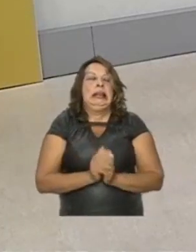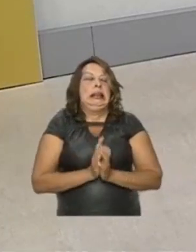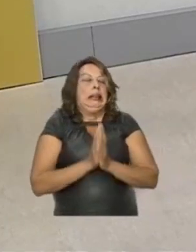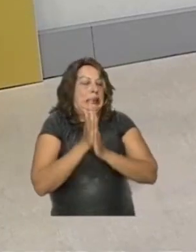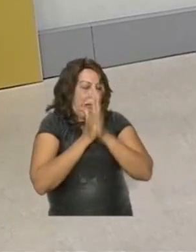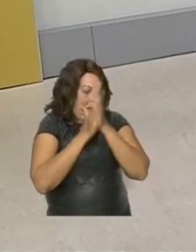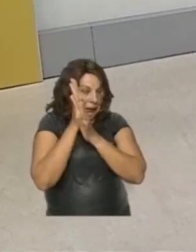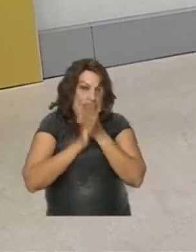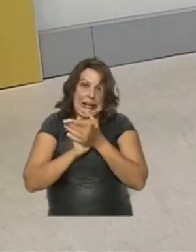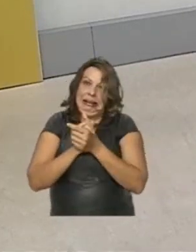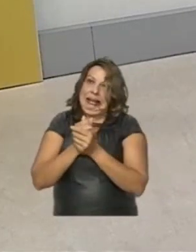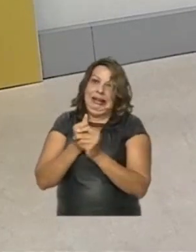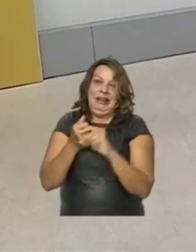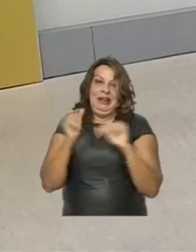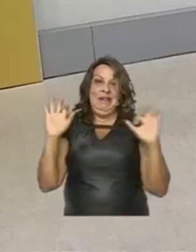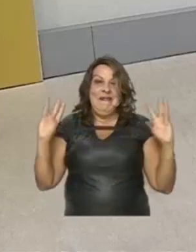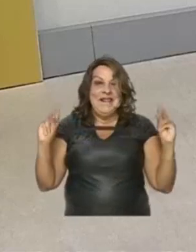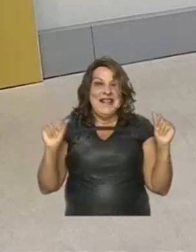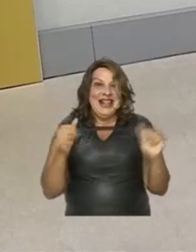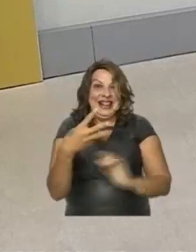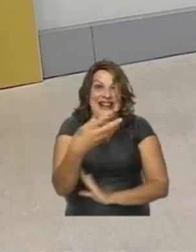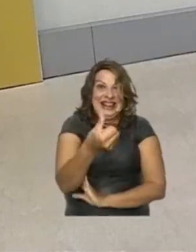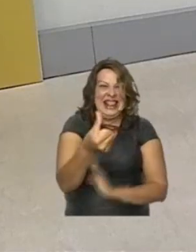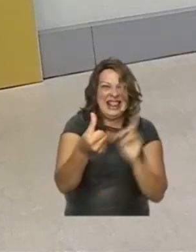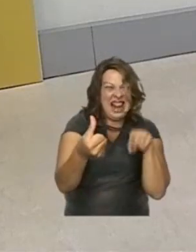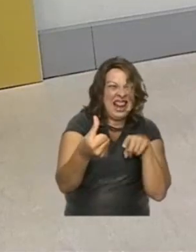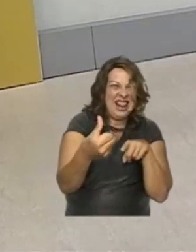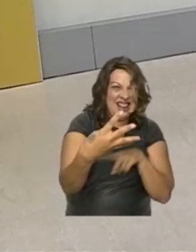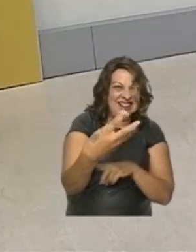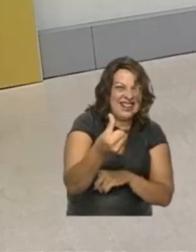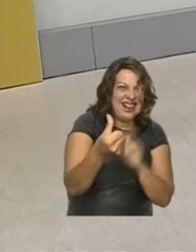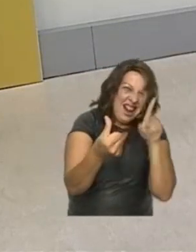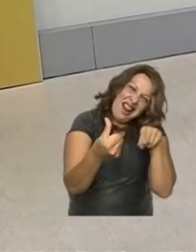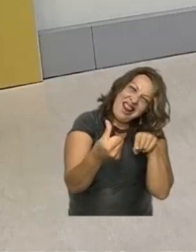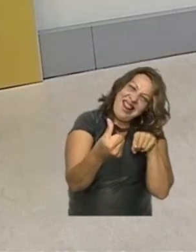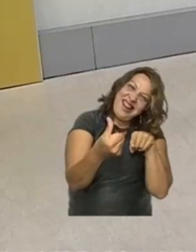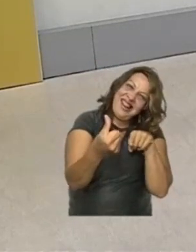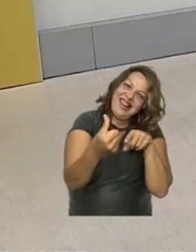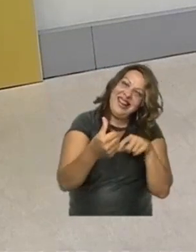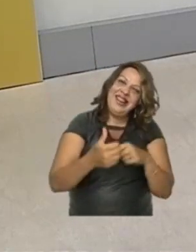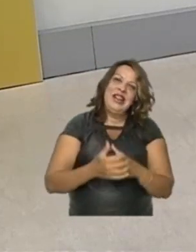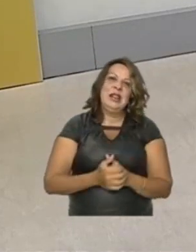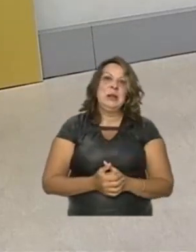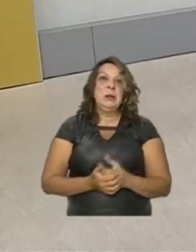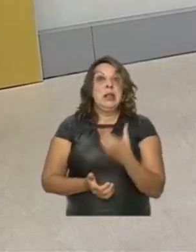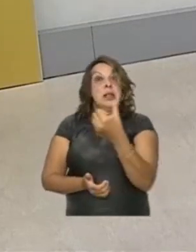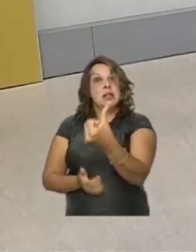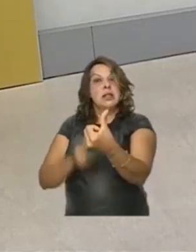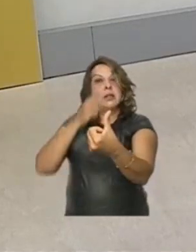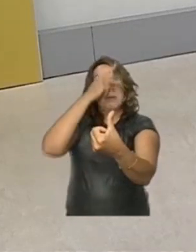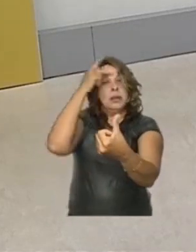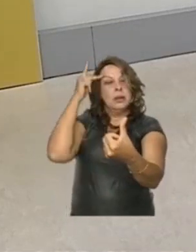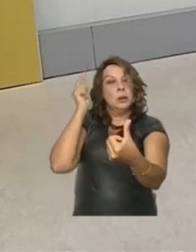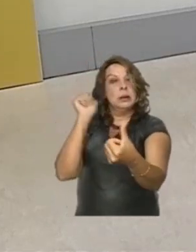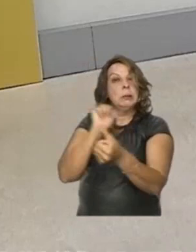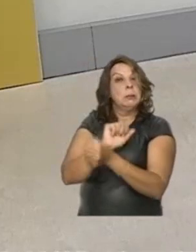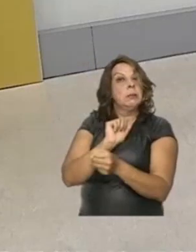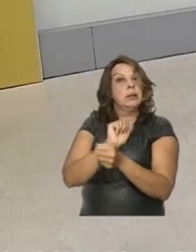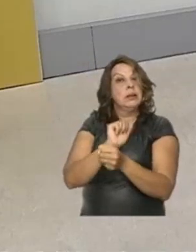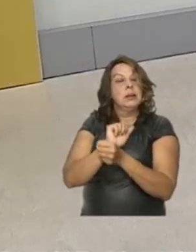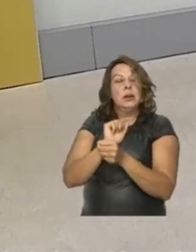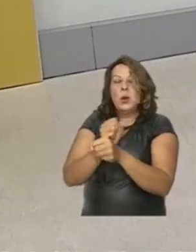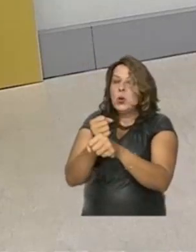Ai, ai, ai, saiu 46, 46, decide ou não decide? Seis títulos na disputa, ainda